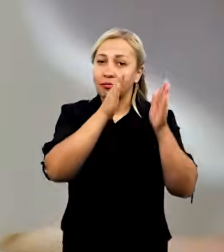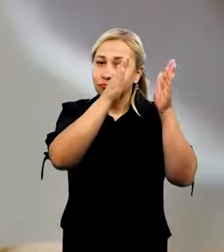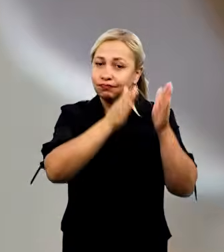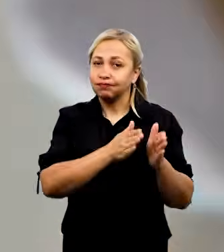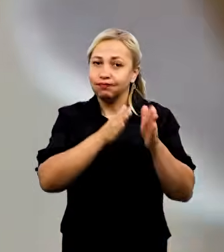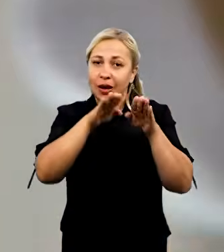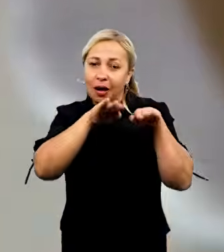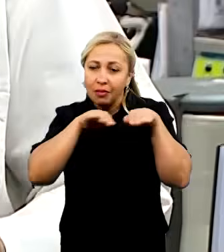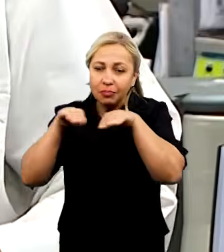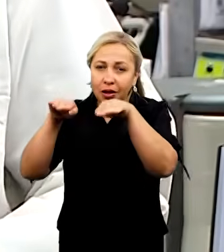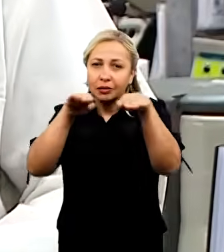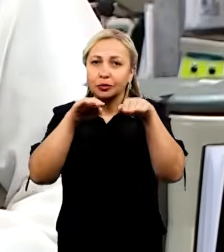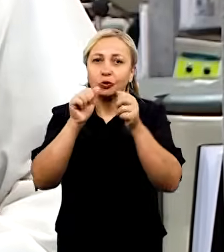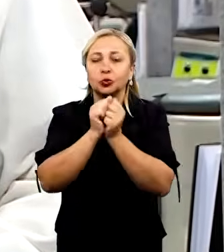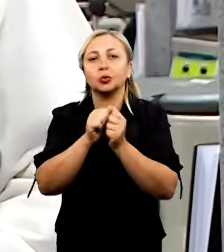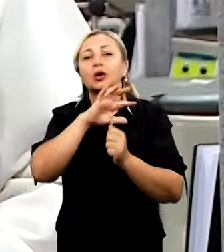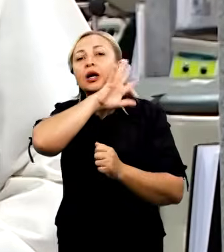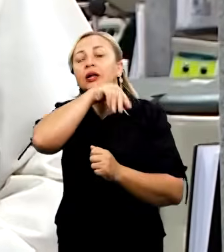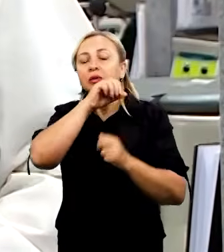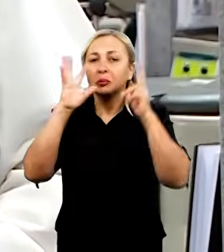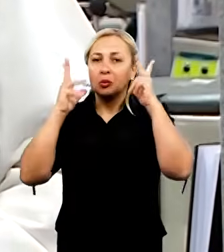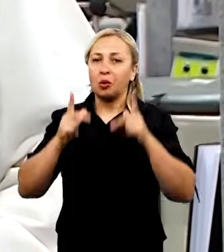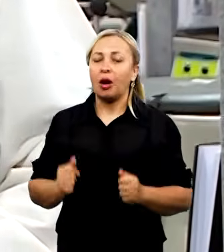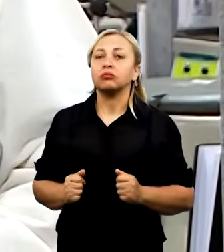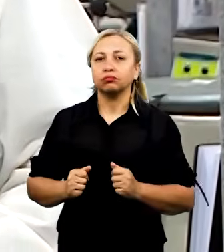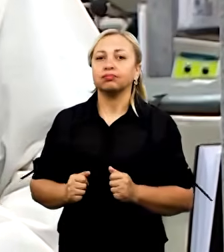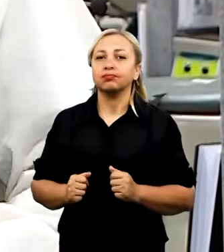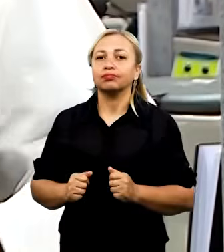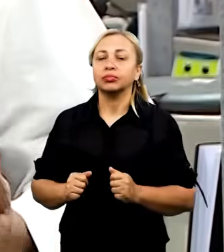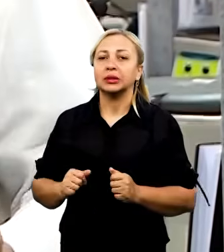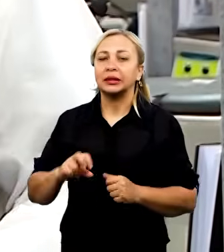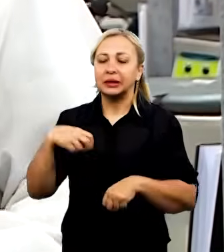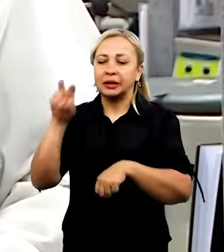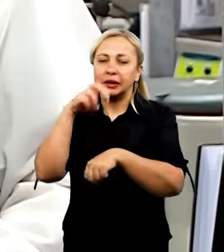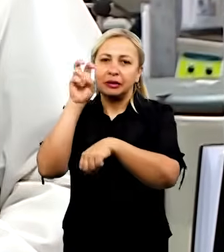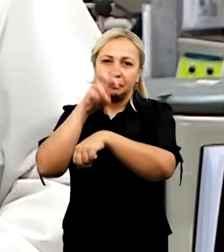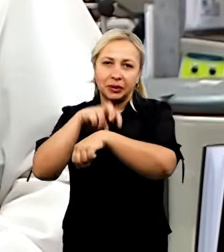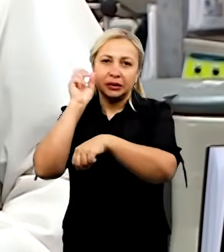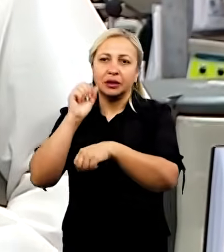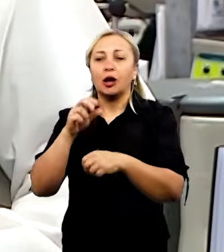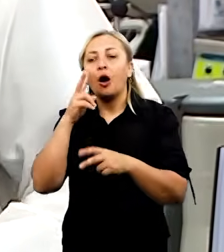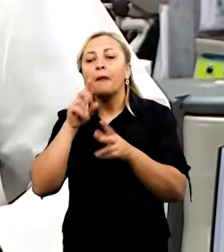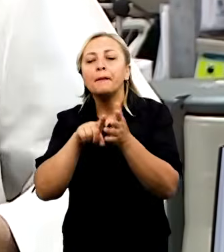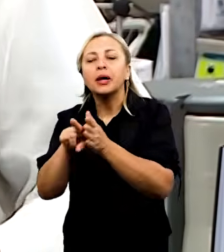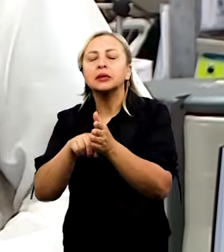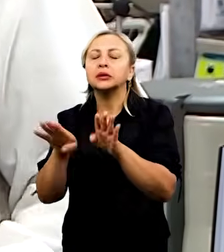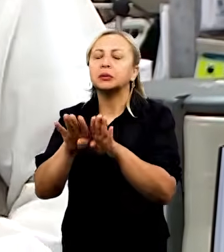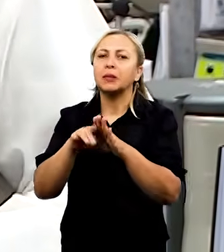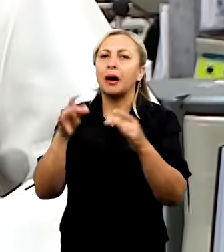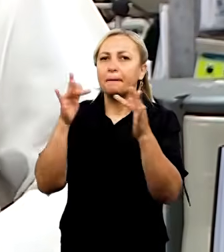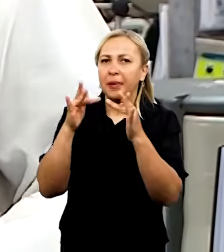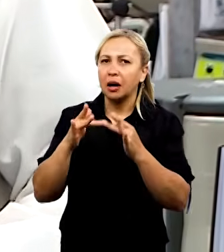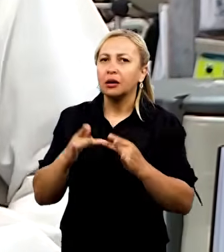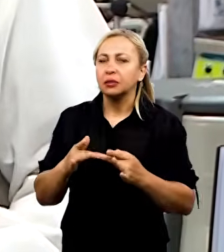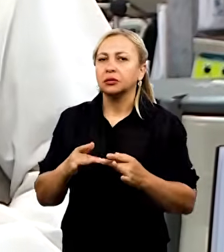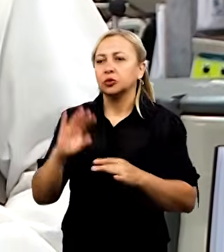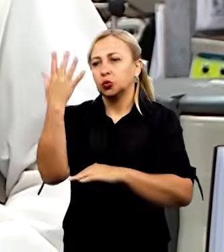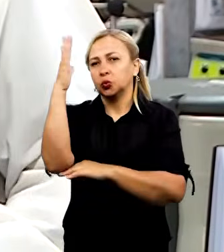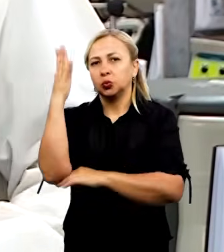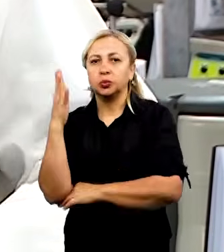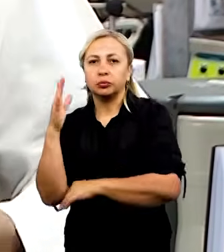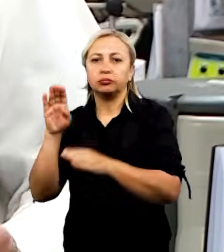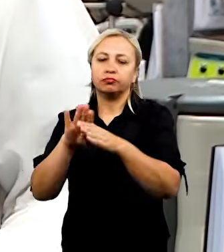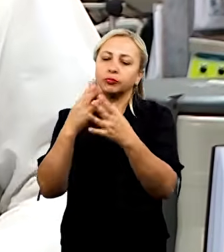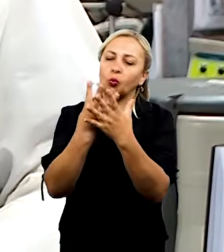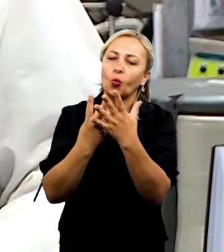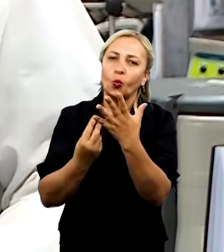animais peçonhentos, a gente também começou a investigar a possível aplicação de plantas, seus extratos ou